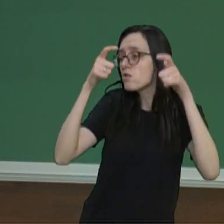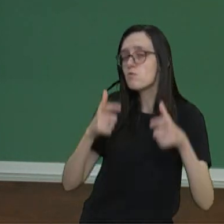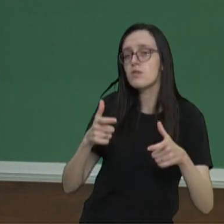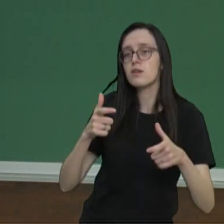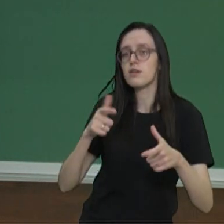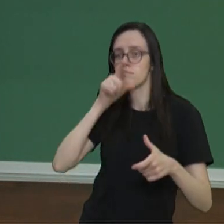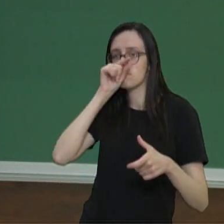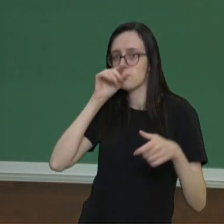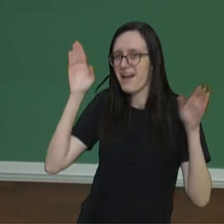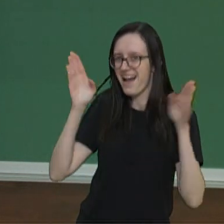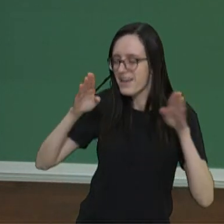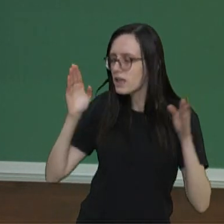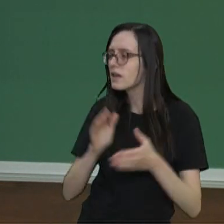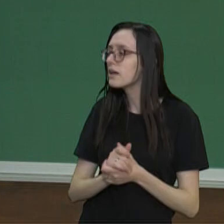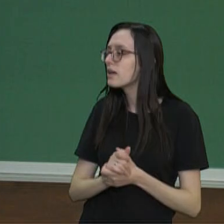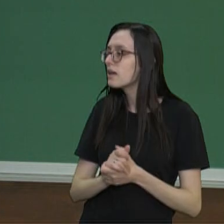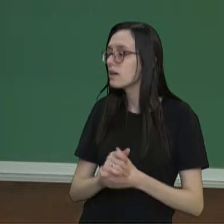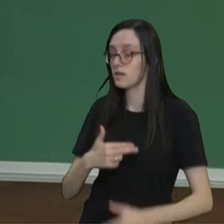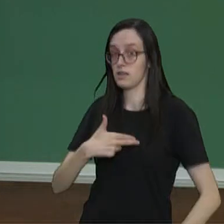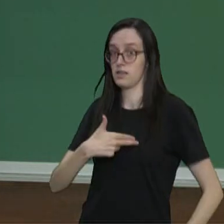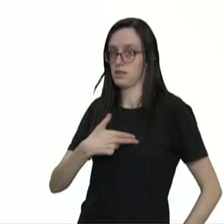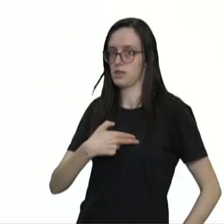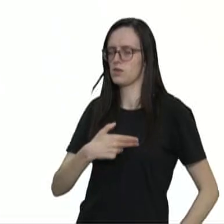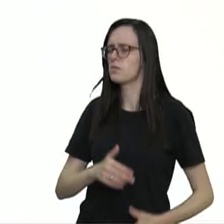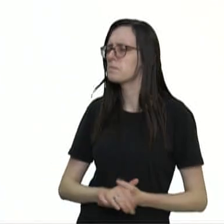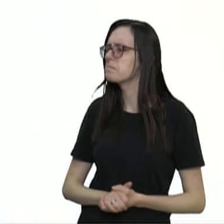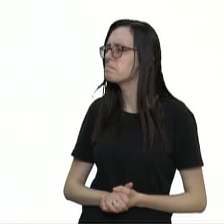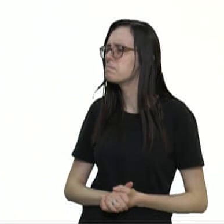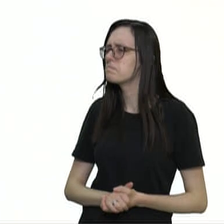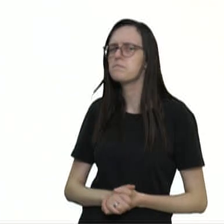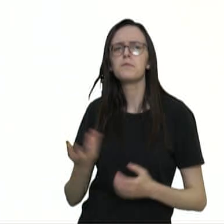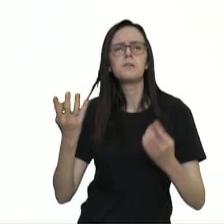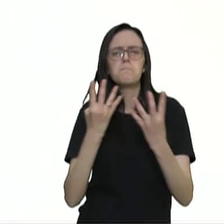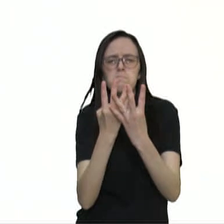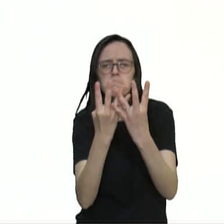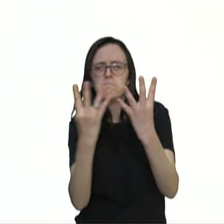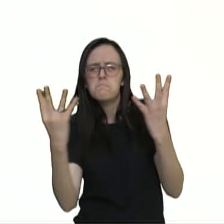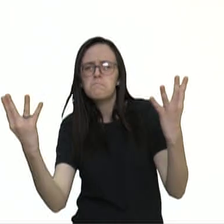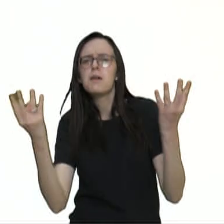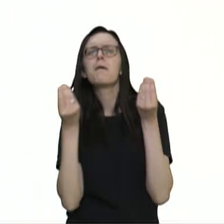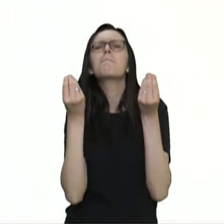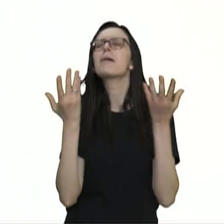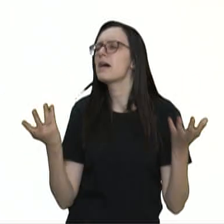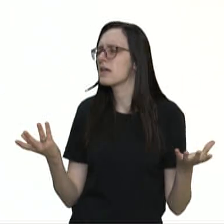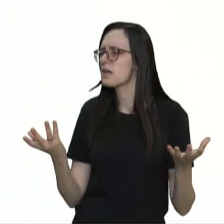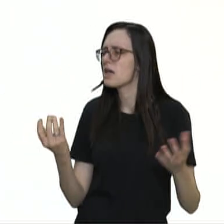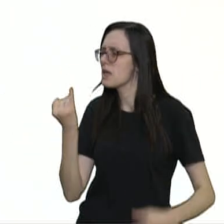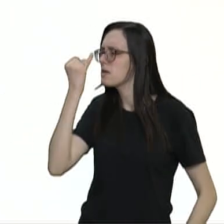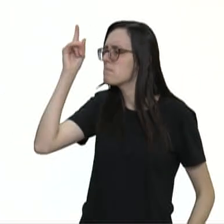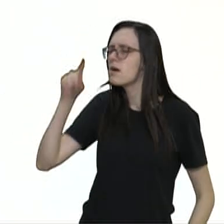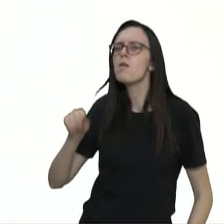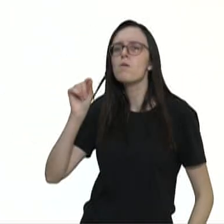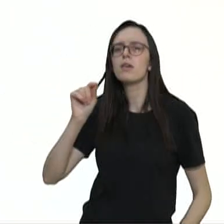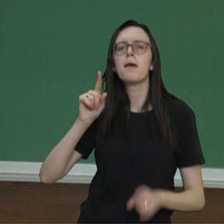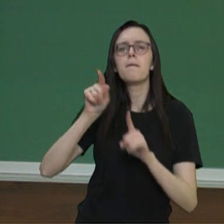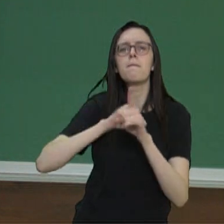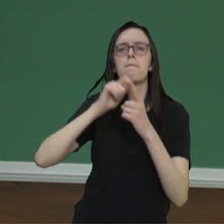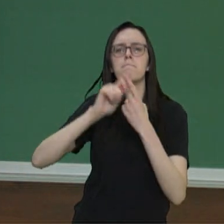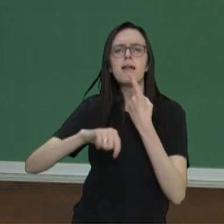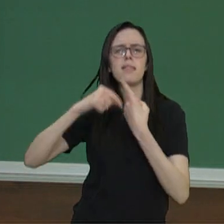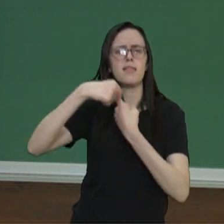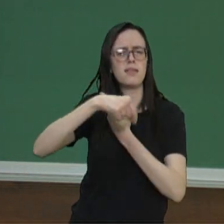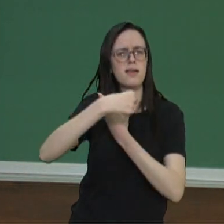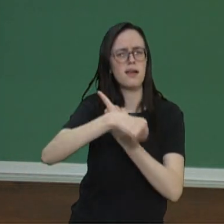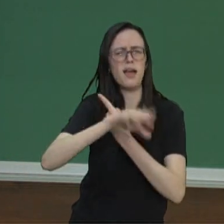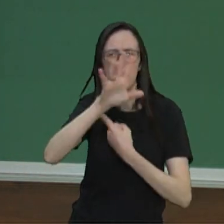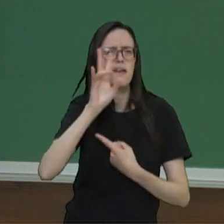Águias, então, Getúlio, para que cerca de arame farpado? Bastam as habituais cascas de banana. E você repara